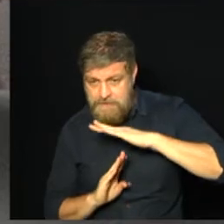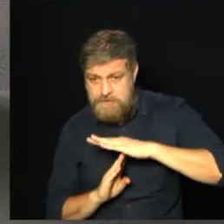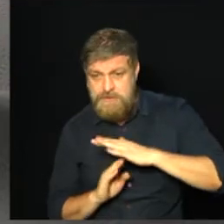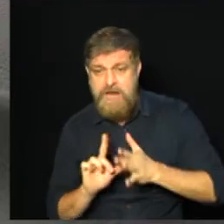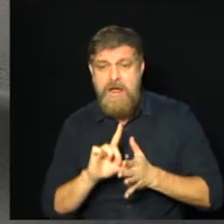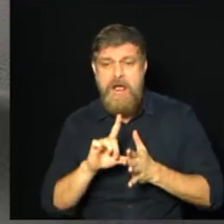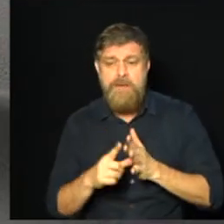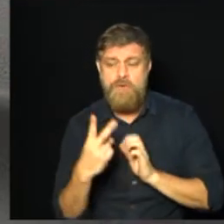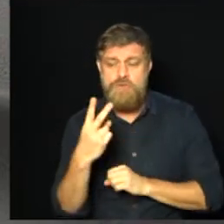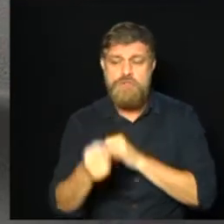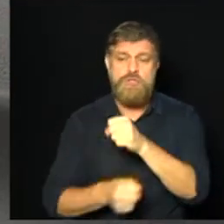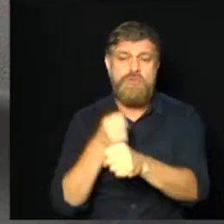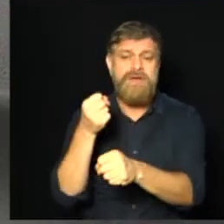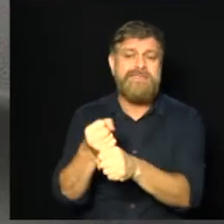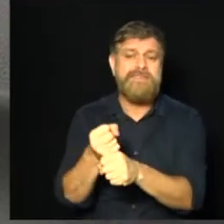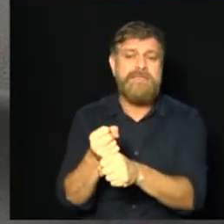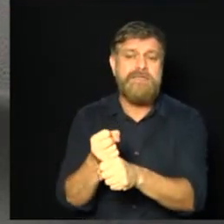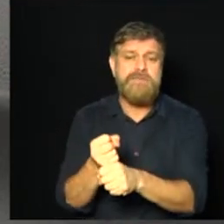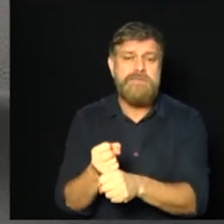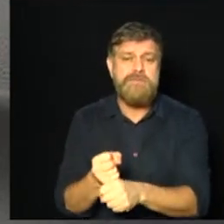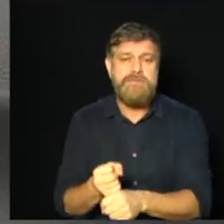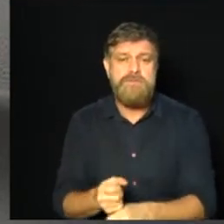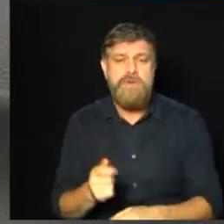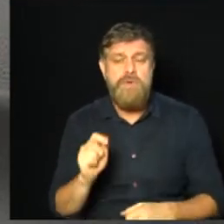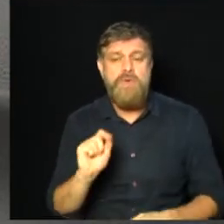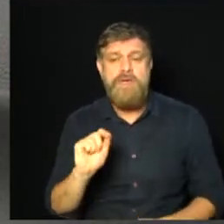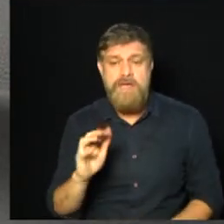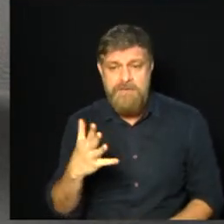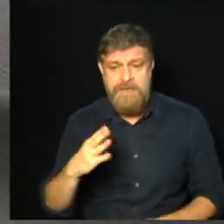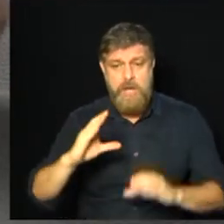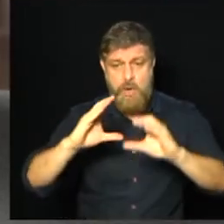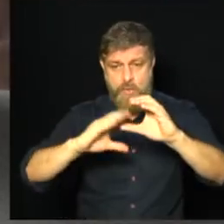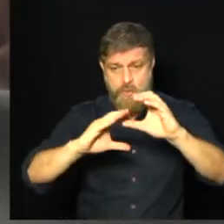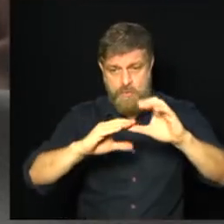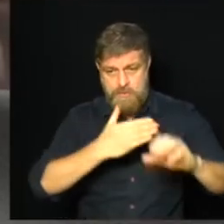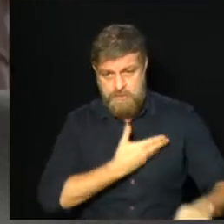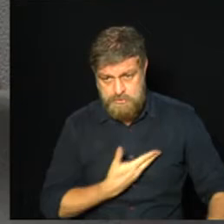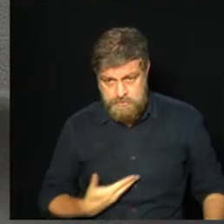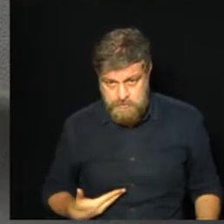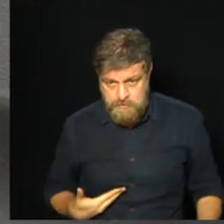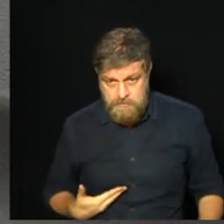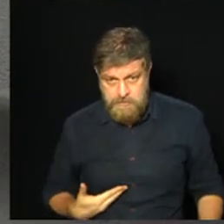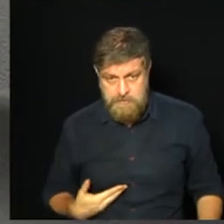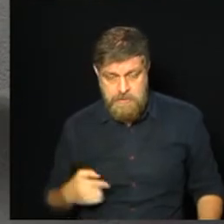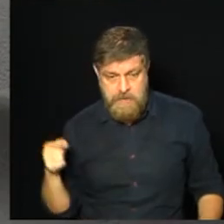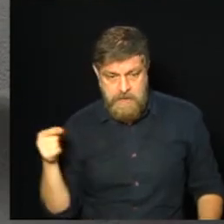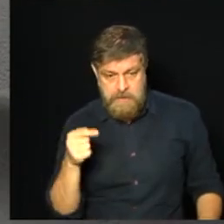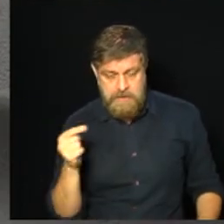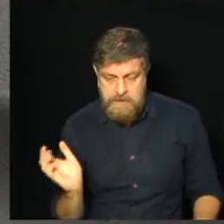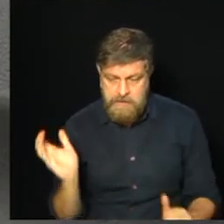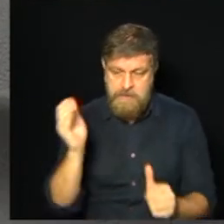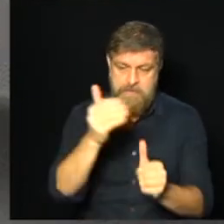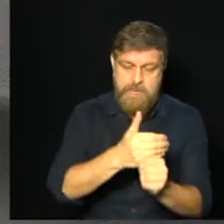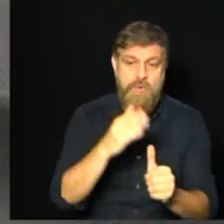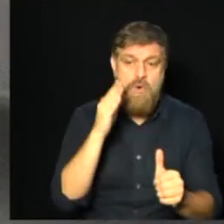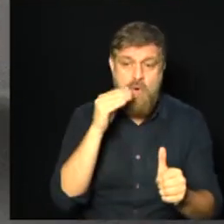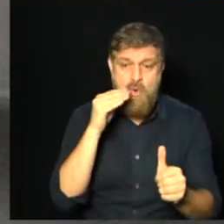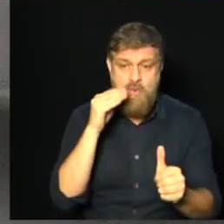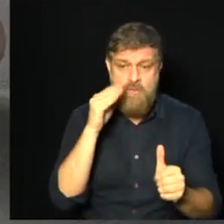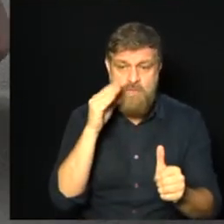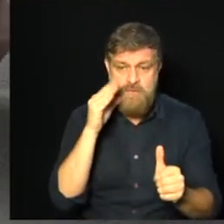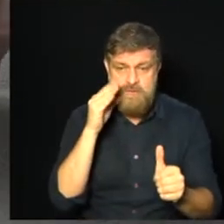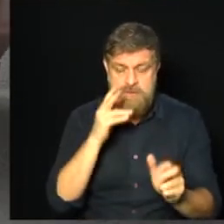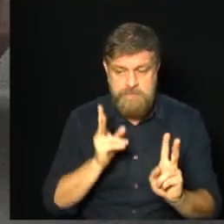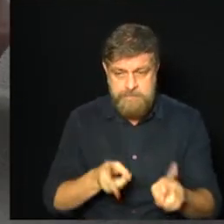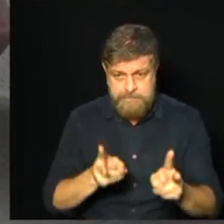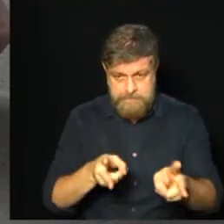desse período, a gente deve ter o concurso e a reposição dos funcionários de carreira, conforme